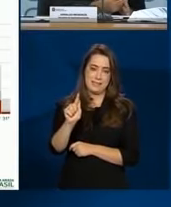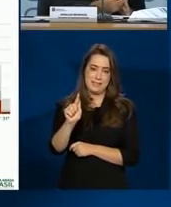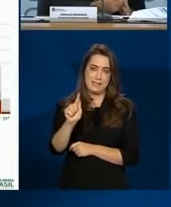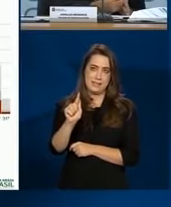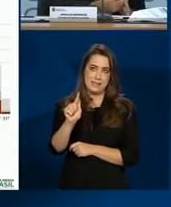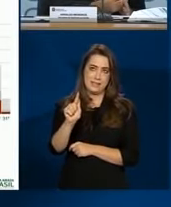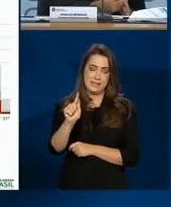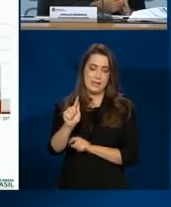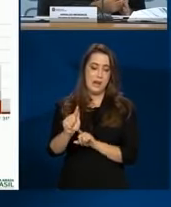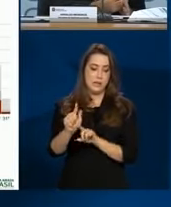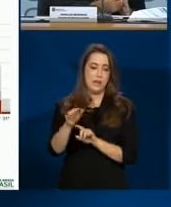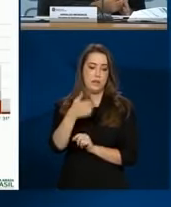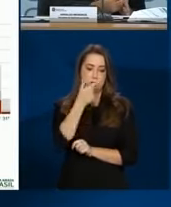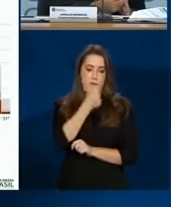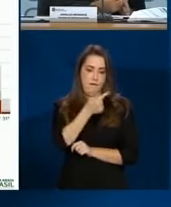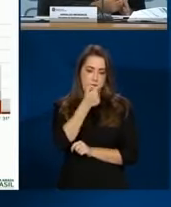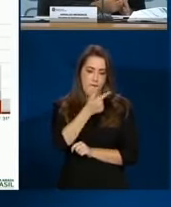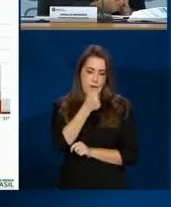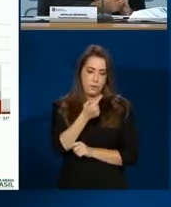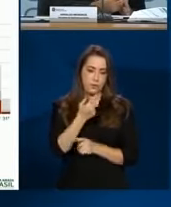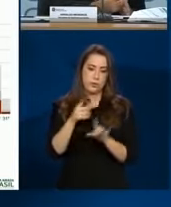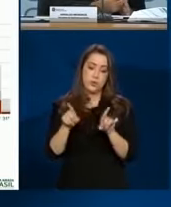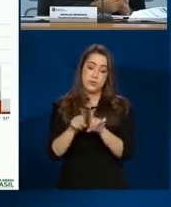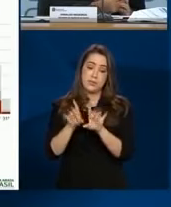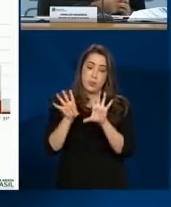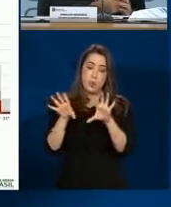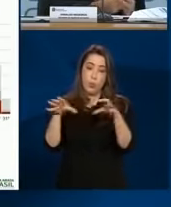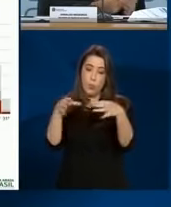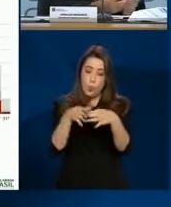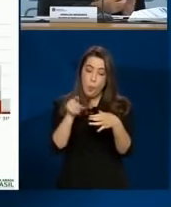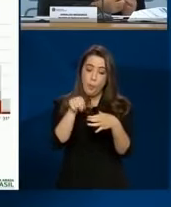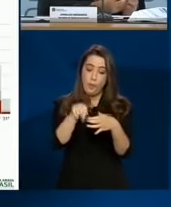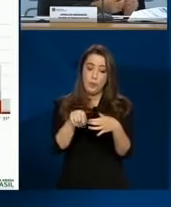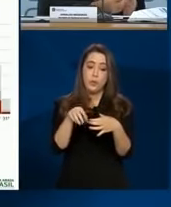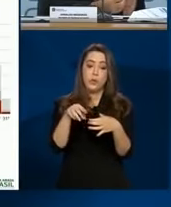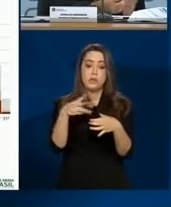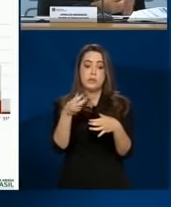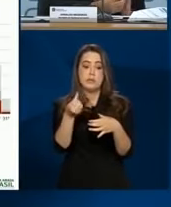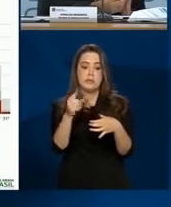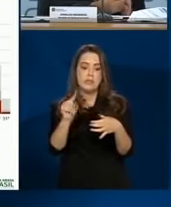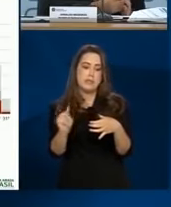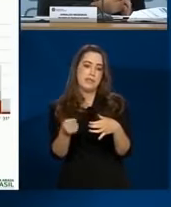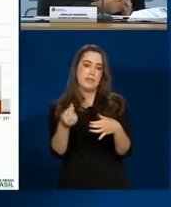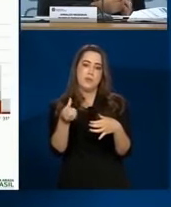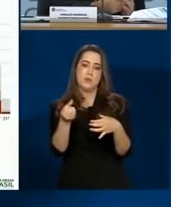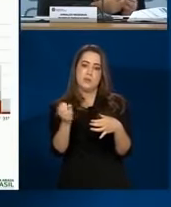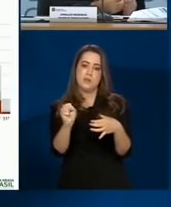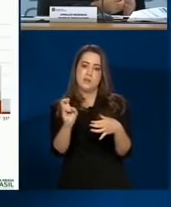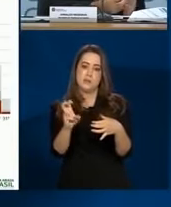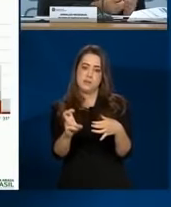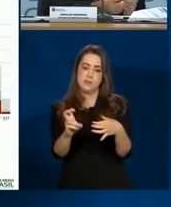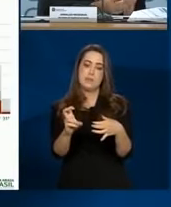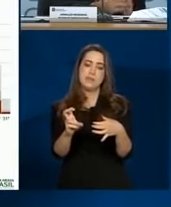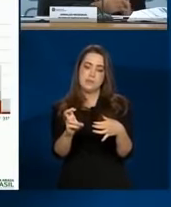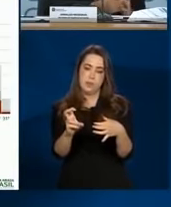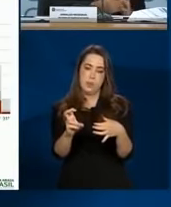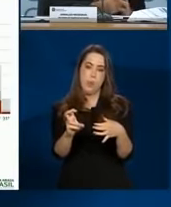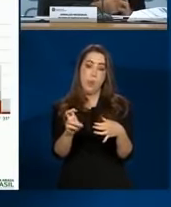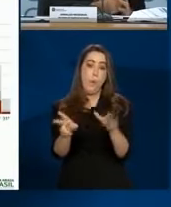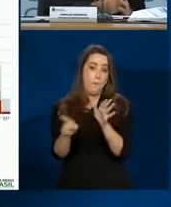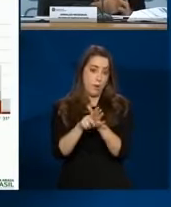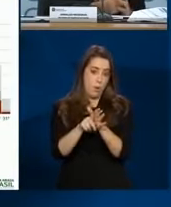258.016 por Covid, né, por Covid-19, e pelo óbvio tem as outras